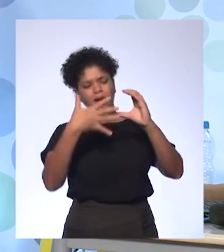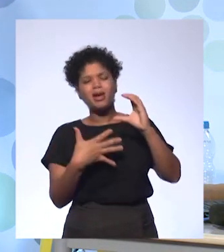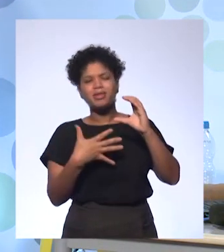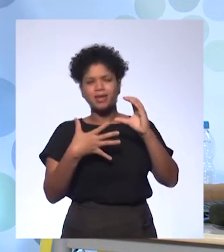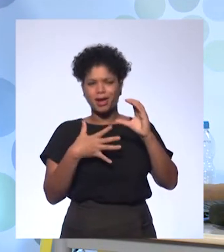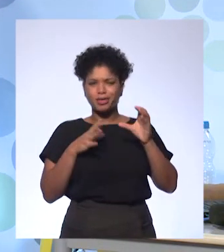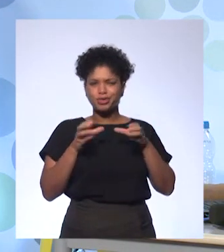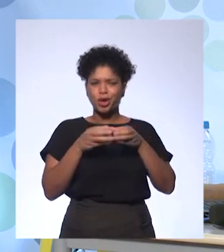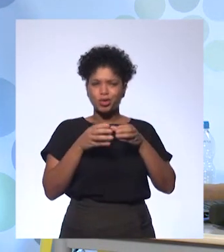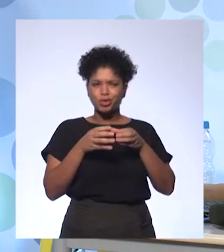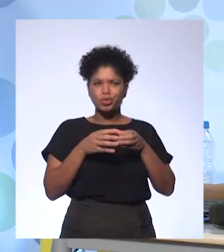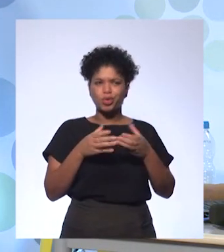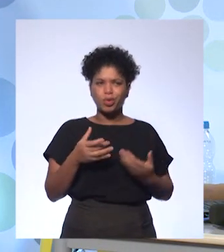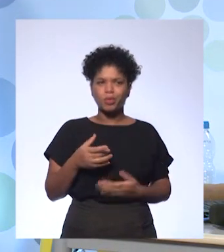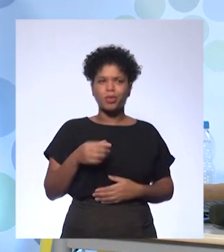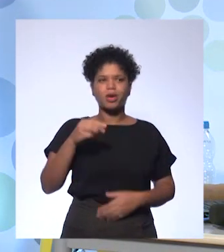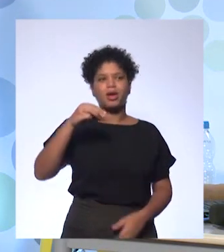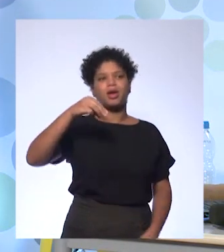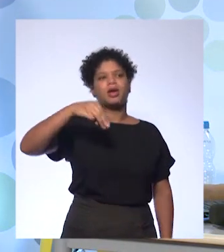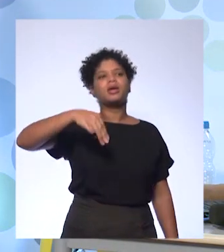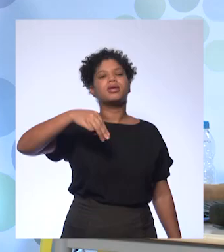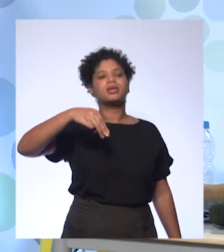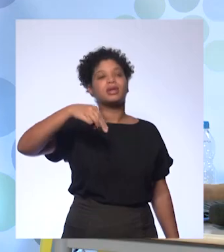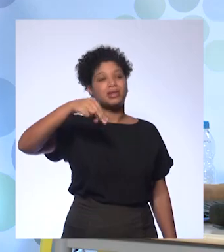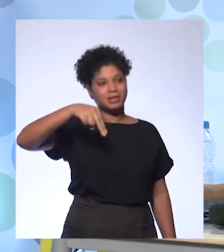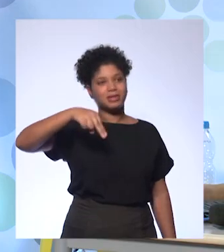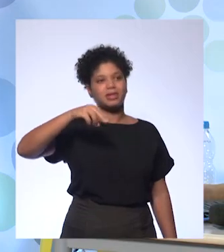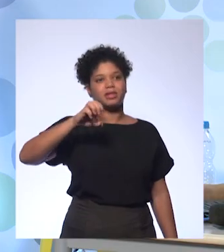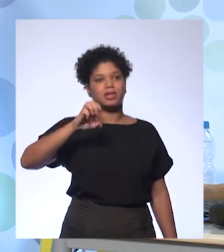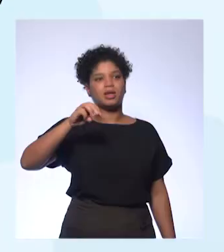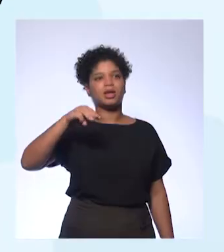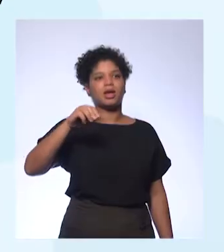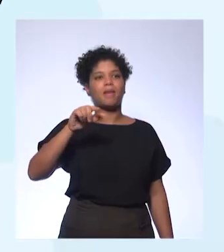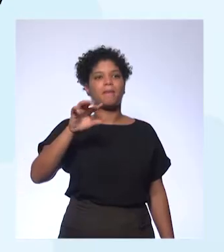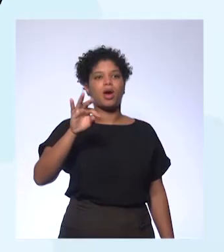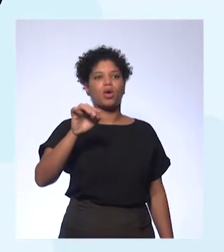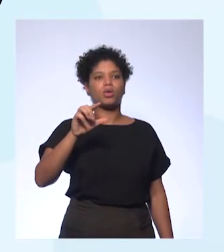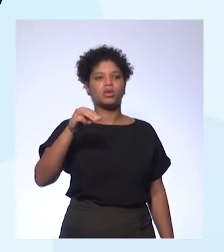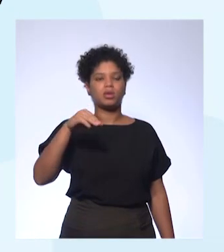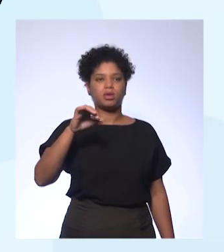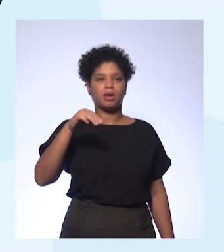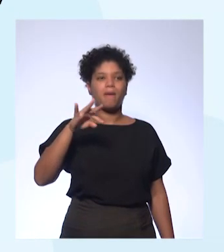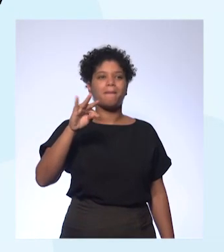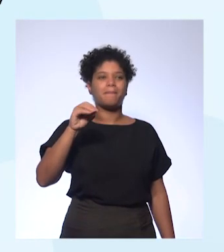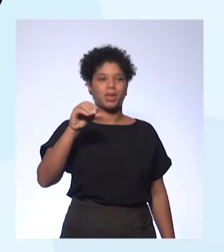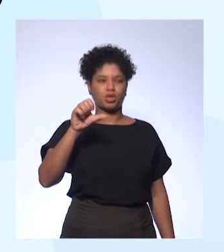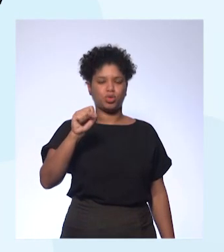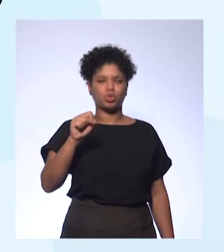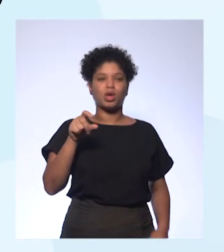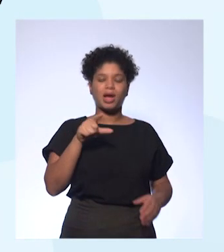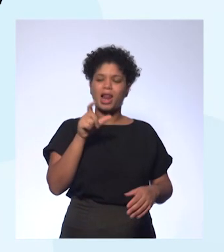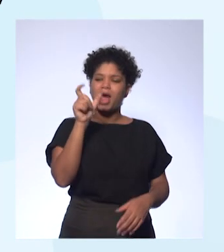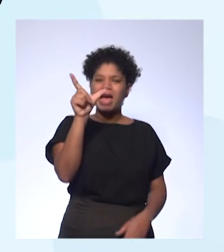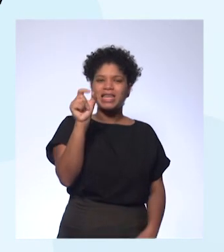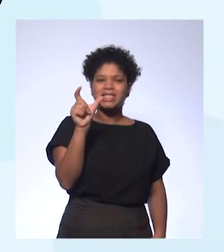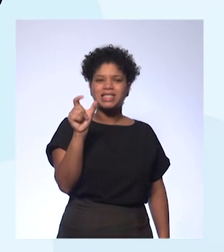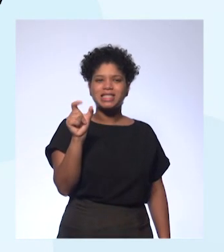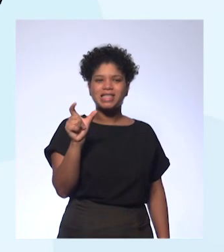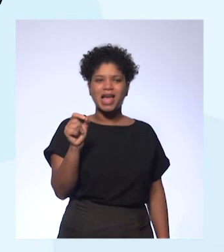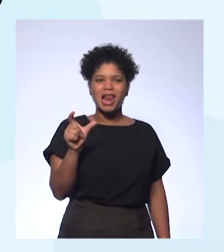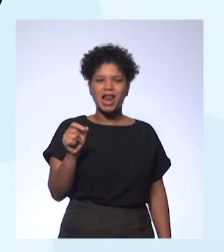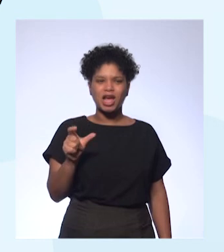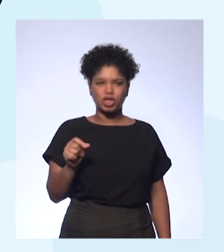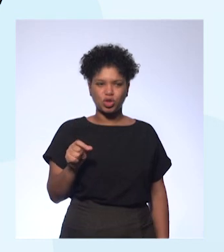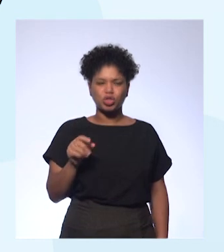grupo? Esse grupo ele vai apresentar o que a gente chama de esqueleto hidrostático, tá? O que significa isso? Ah, é um